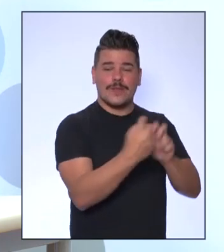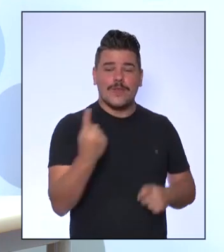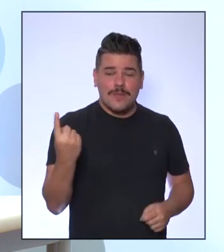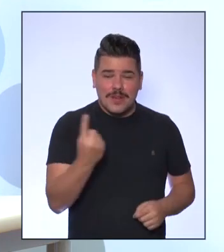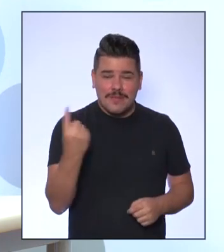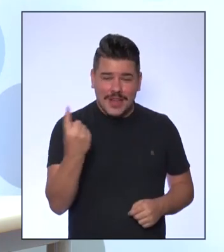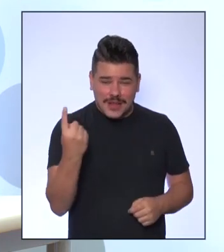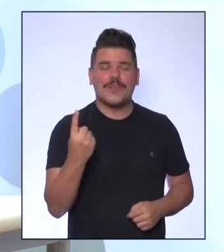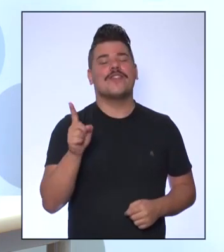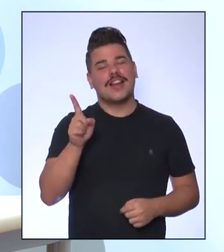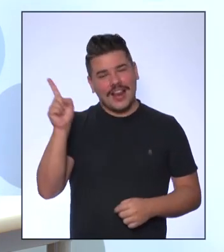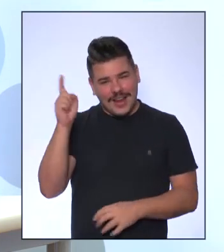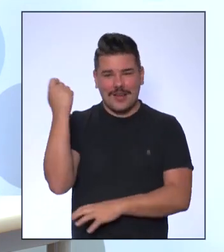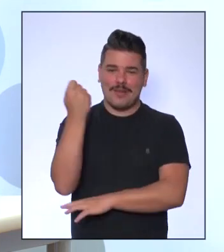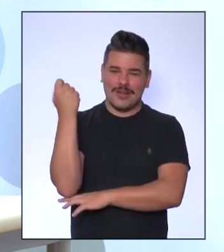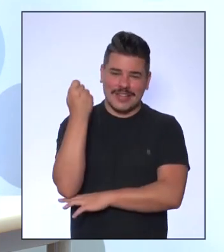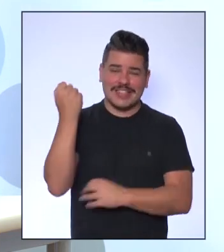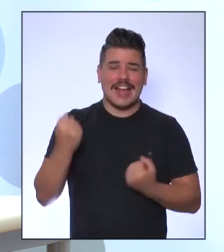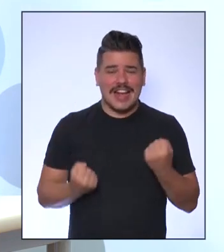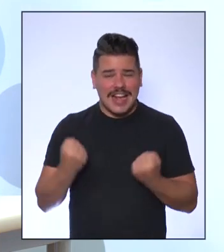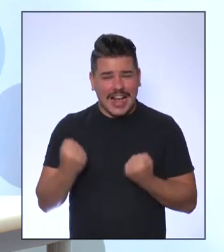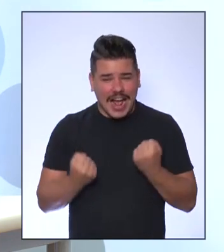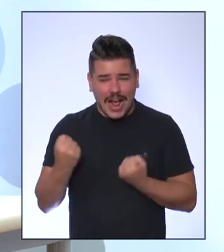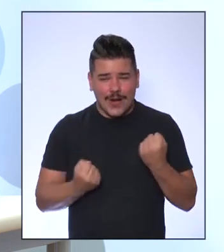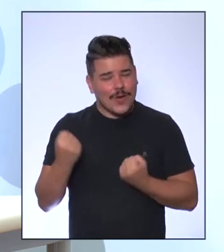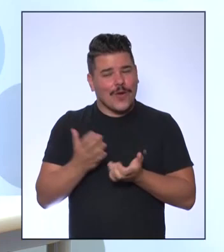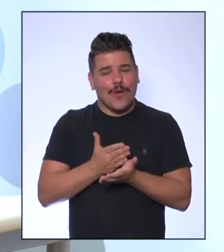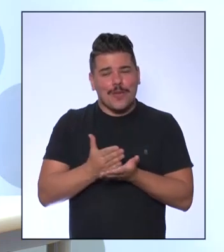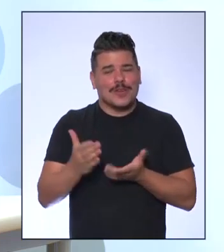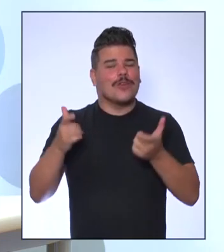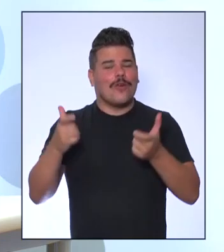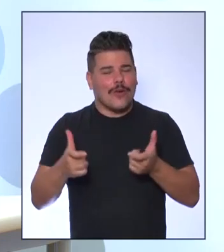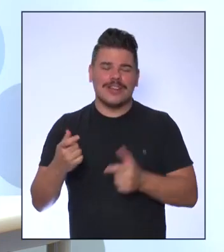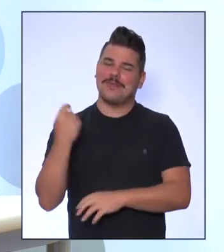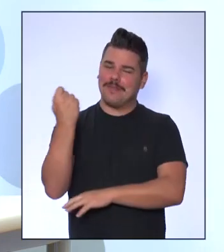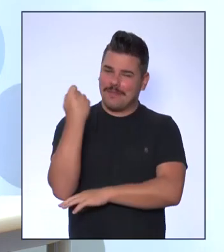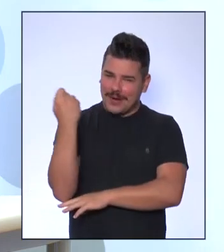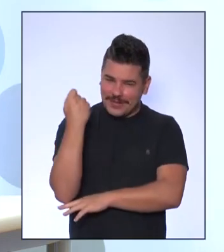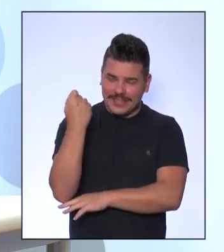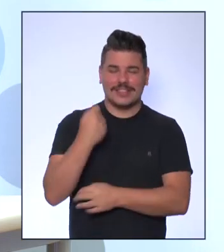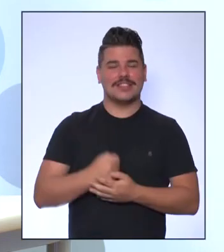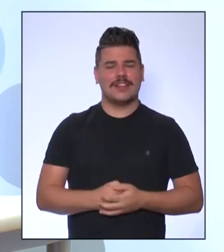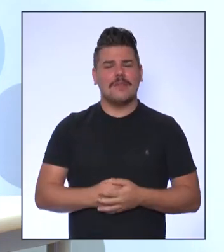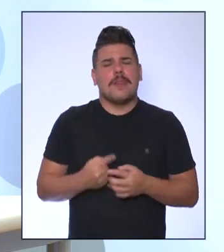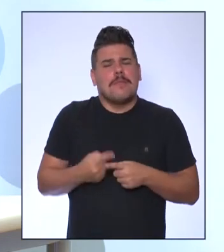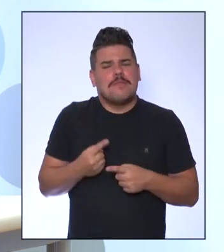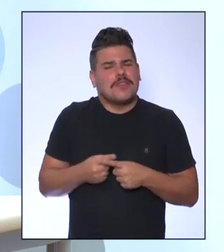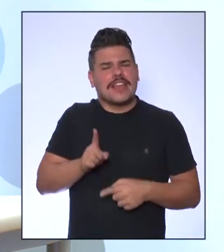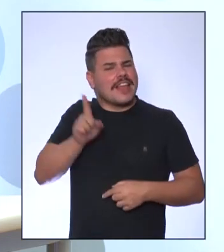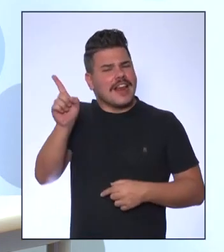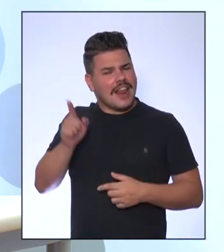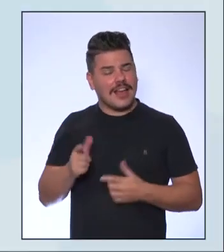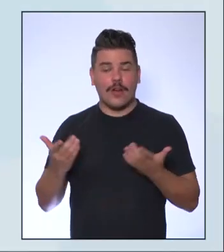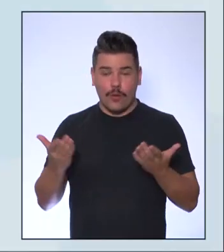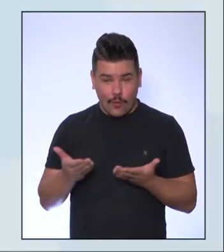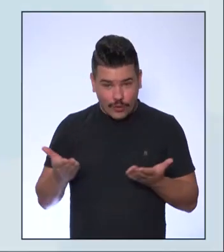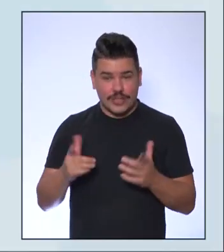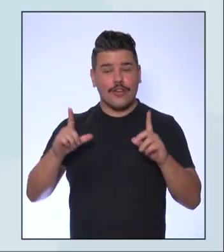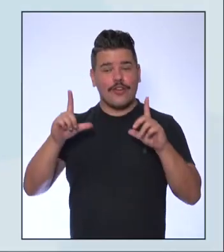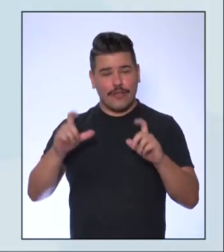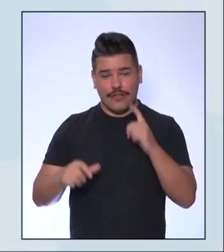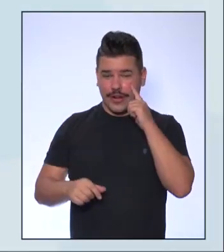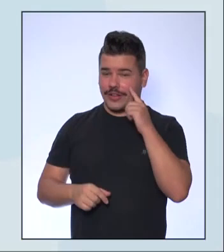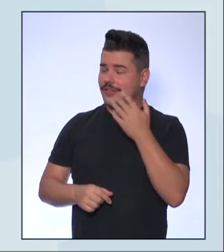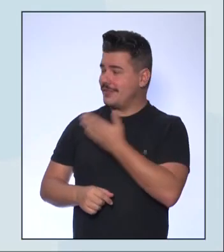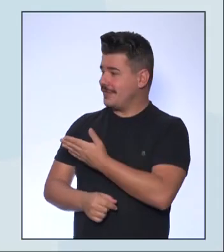primeiros carros, tudo foi primeiro na Avenida Paulista. Por que na Avenida Paulista? Aqui eu tenho uma foto da Avenida Paulista atualmente, que